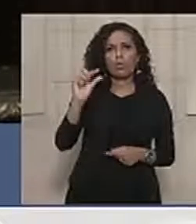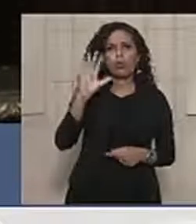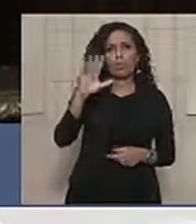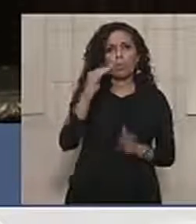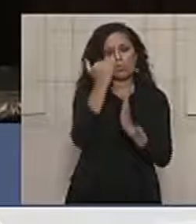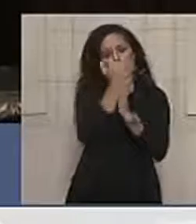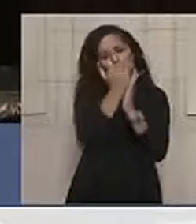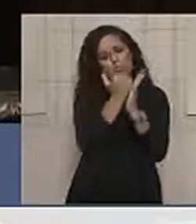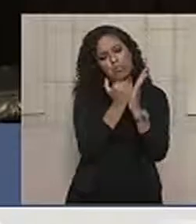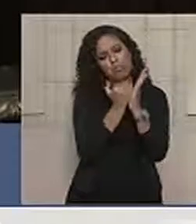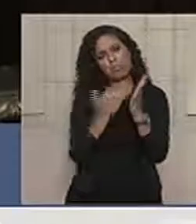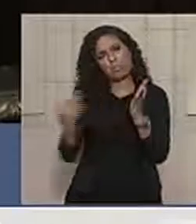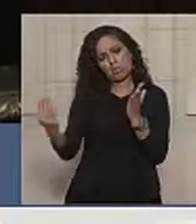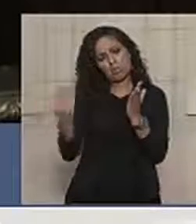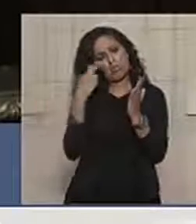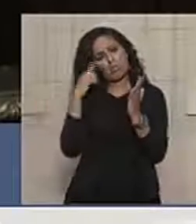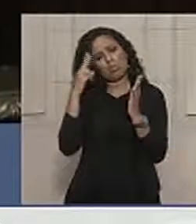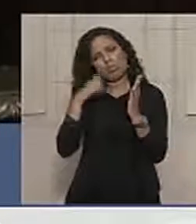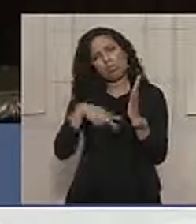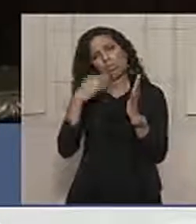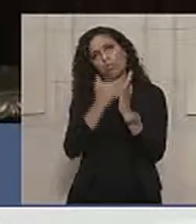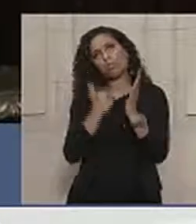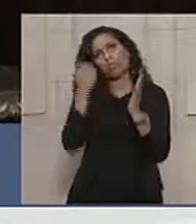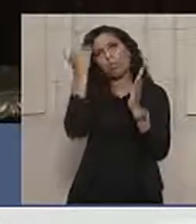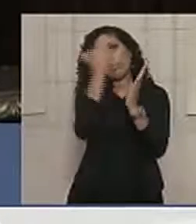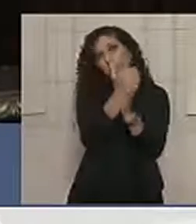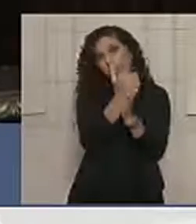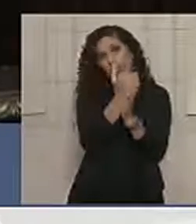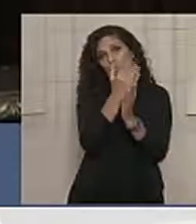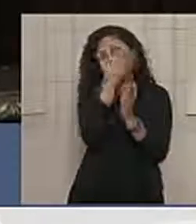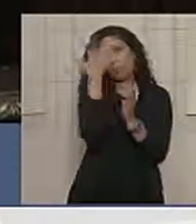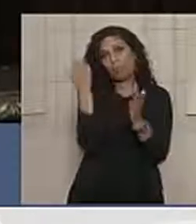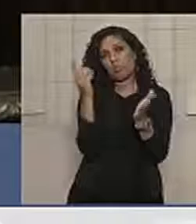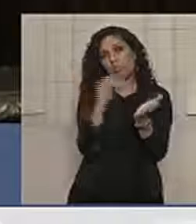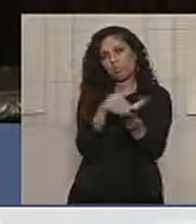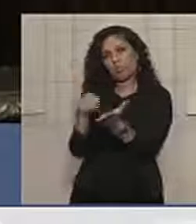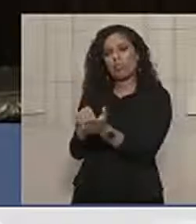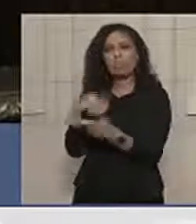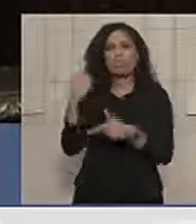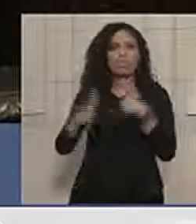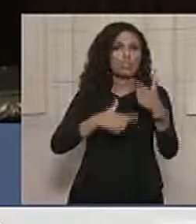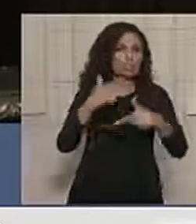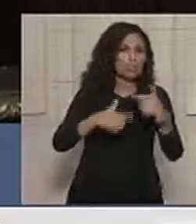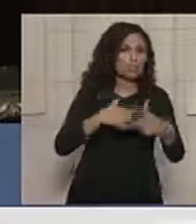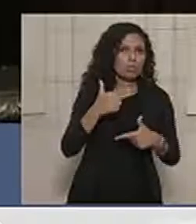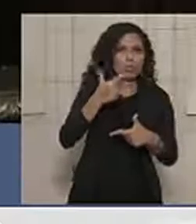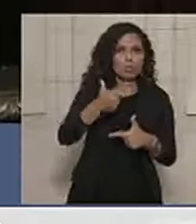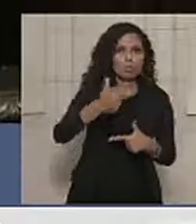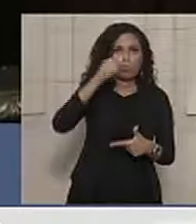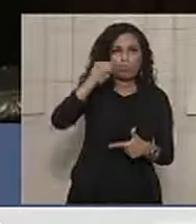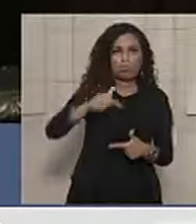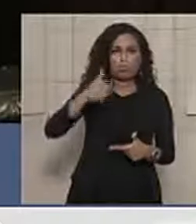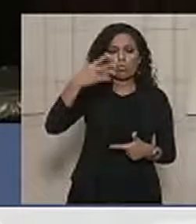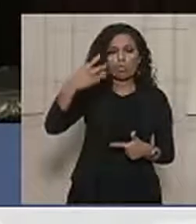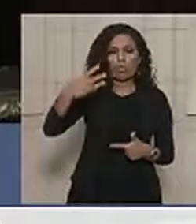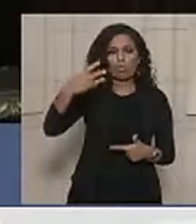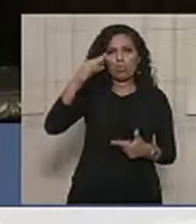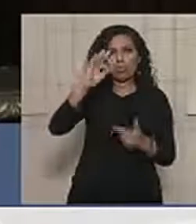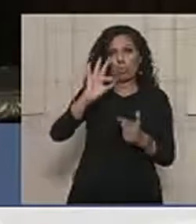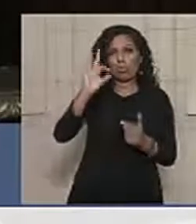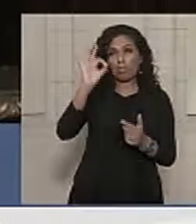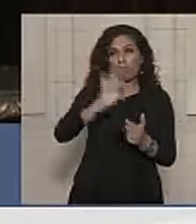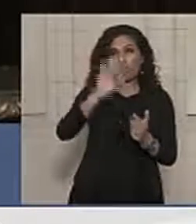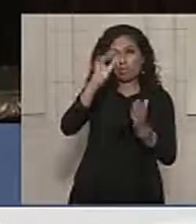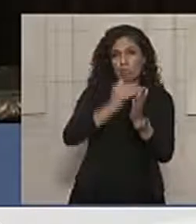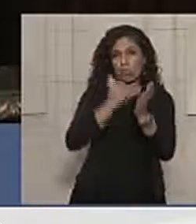dados que chegam para nós do aumento do número de desempregados, de 12,4% no aumento do